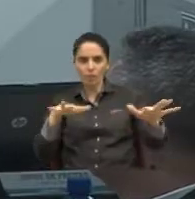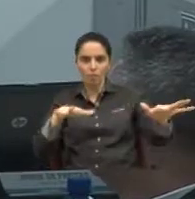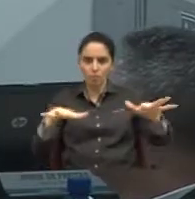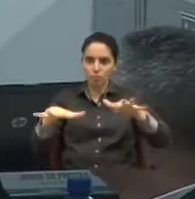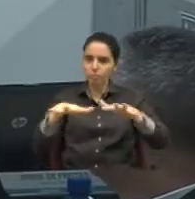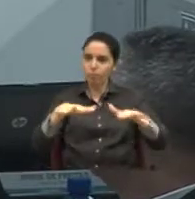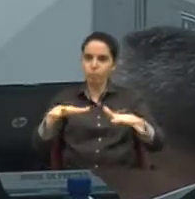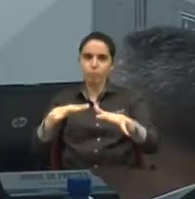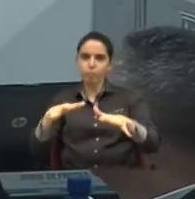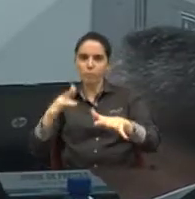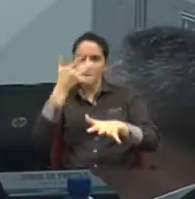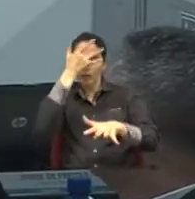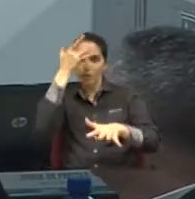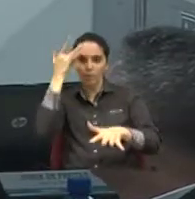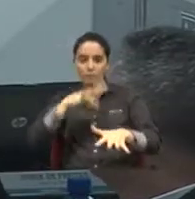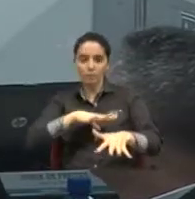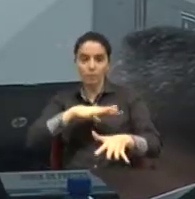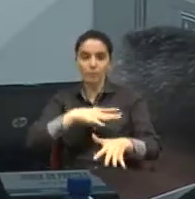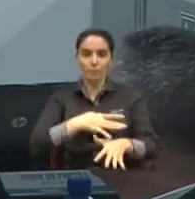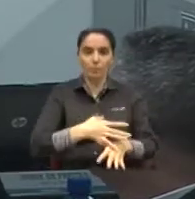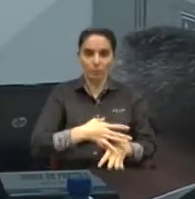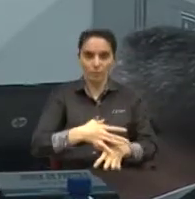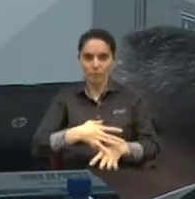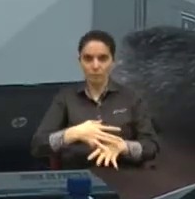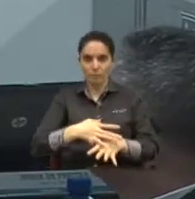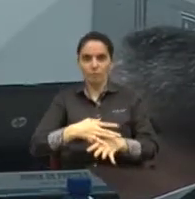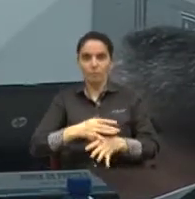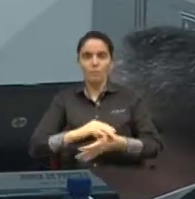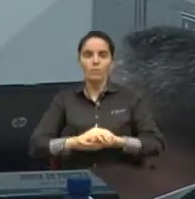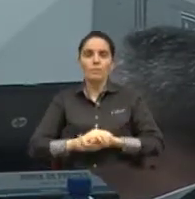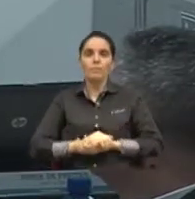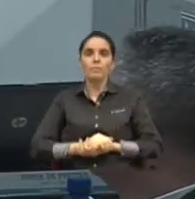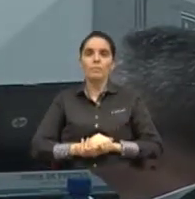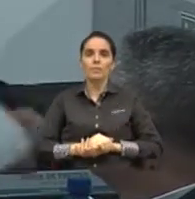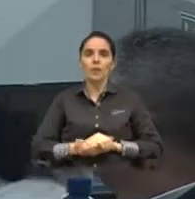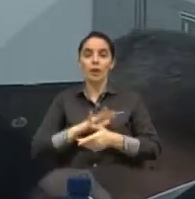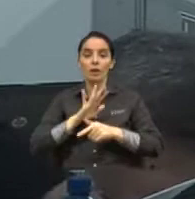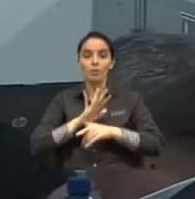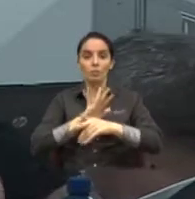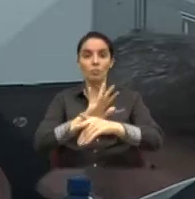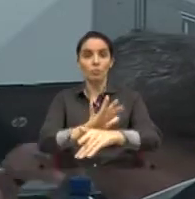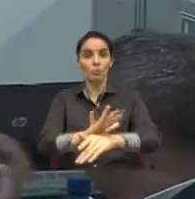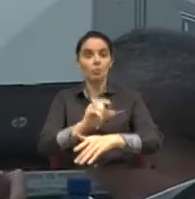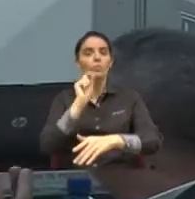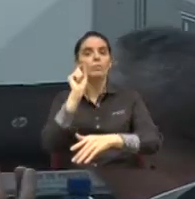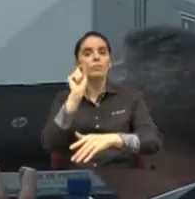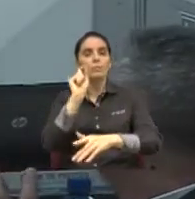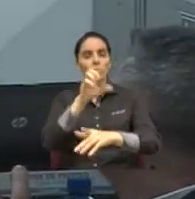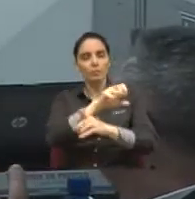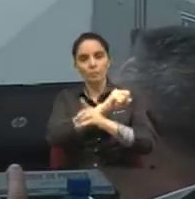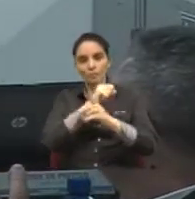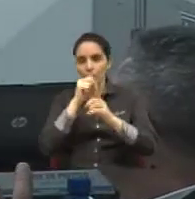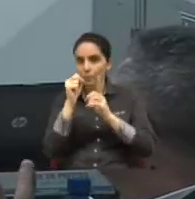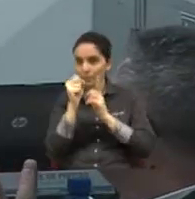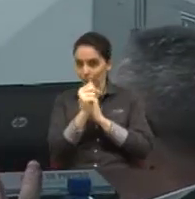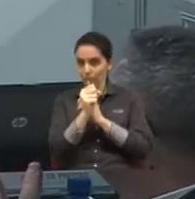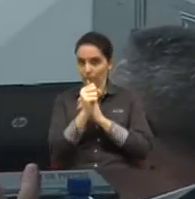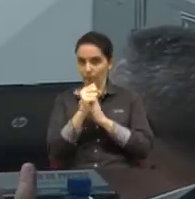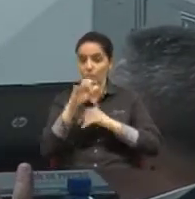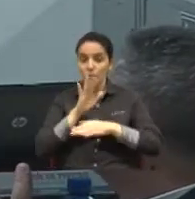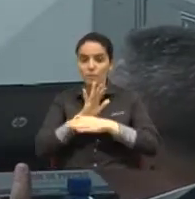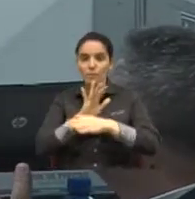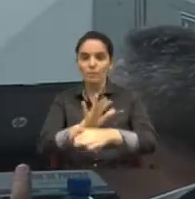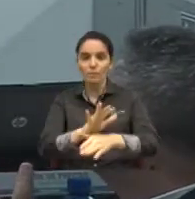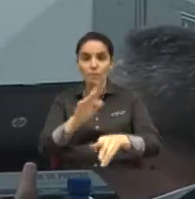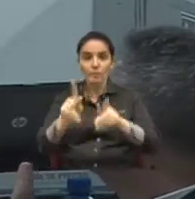situação adversa e que represente feito grandioso e relevante à sociedade. Quando nós pensamos em